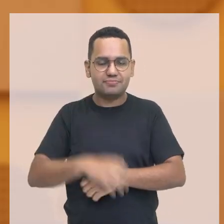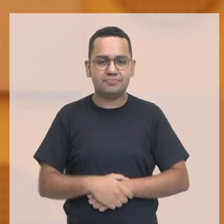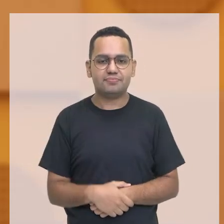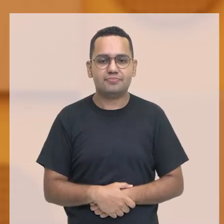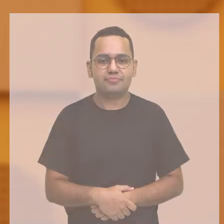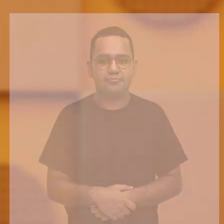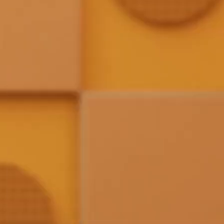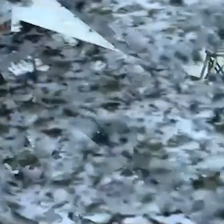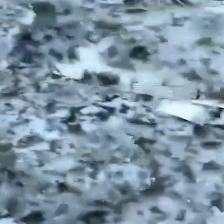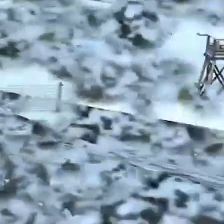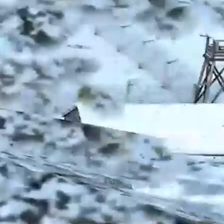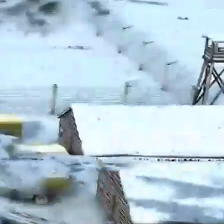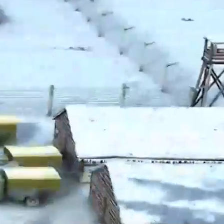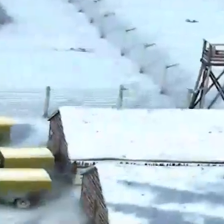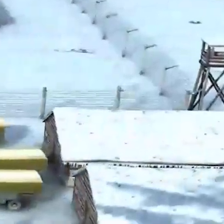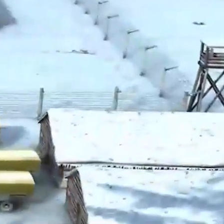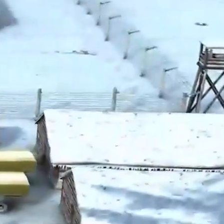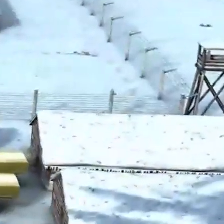só.